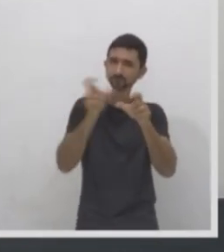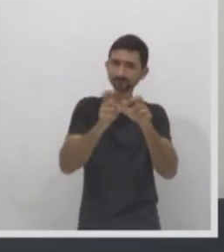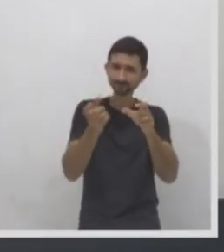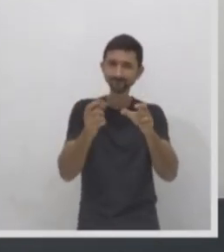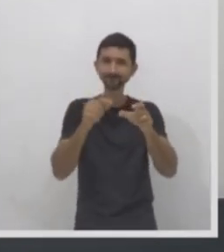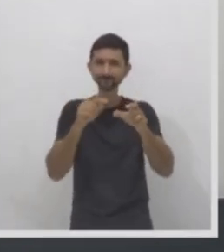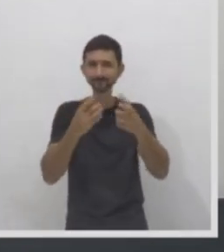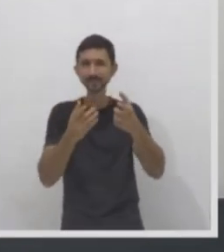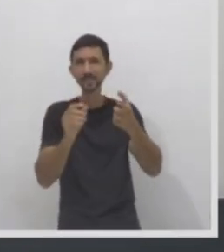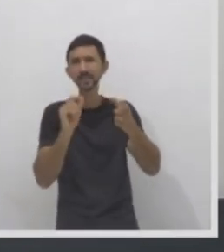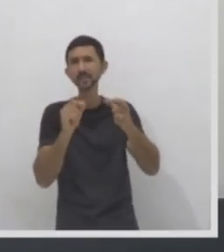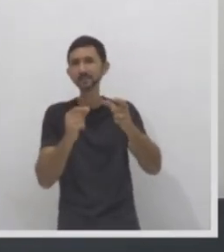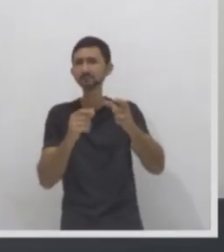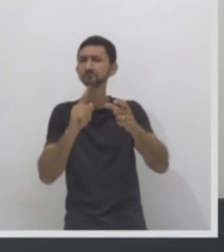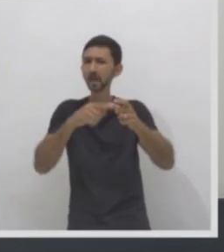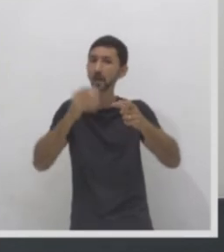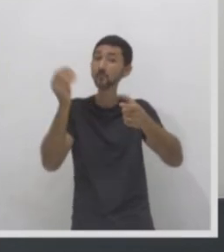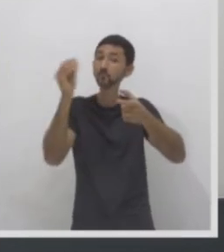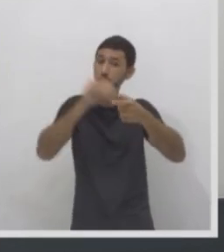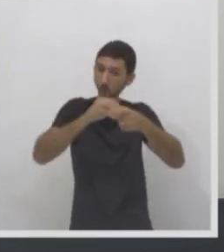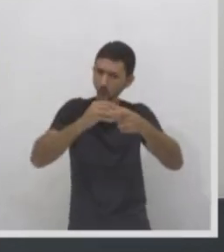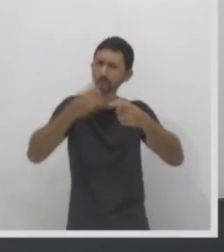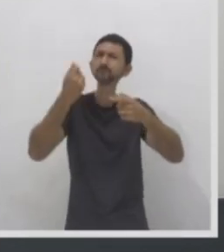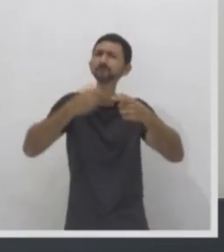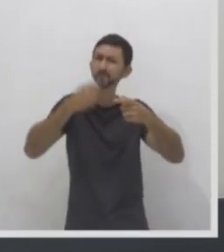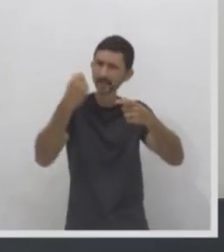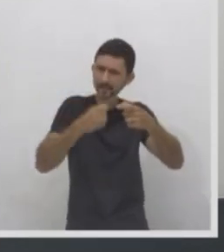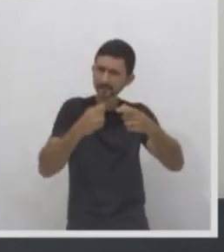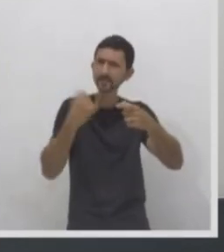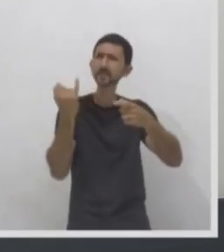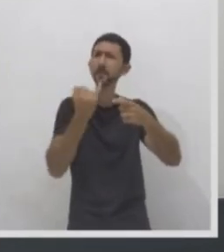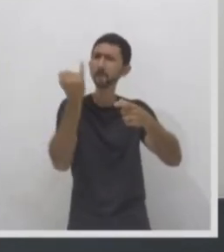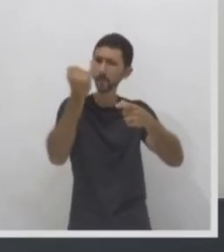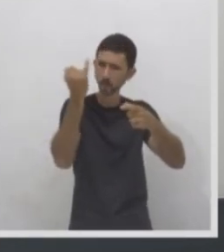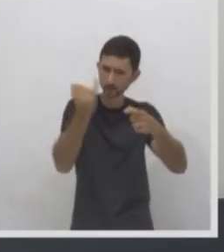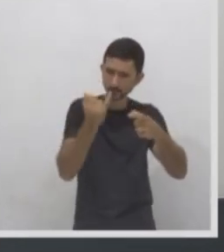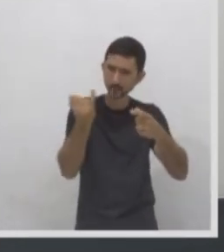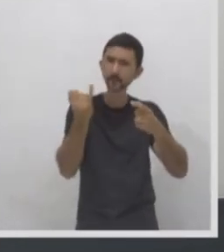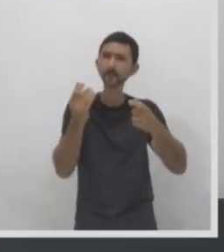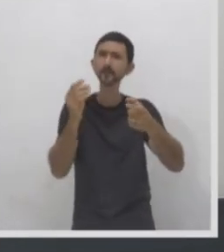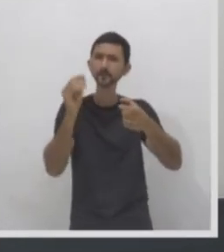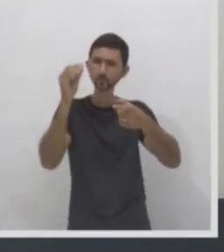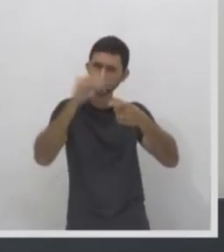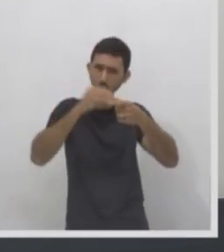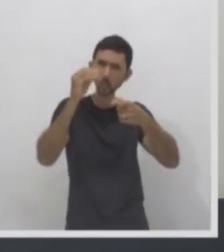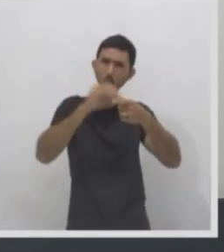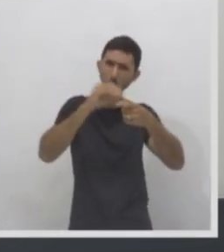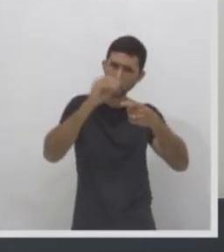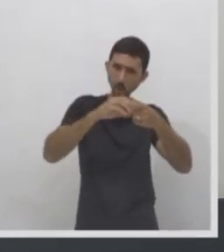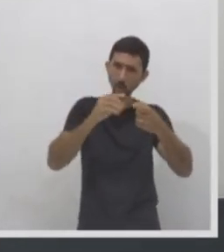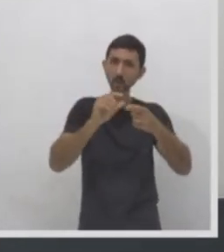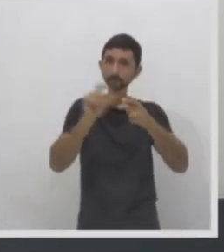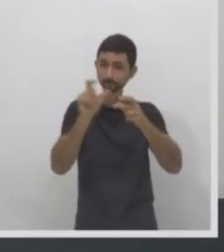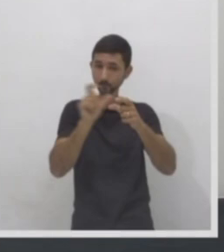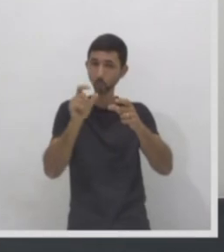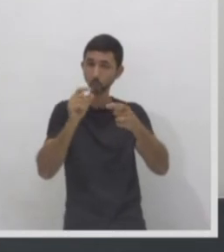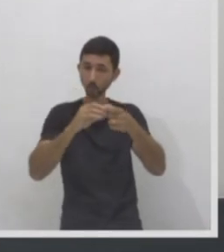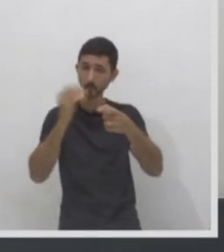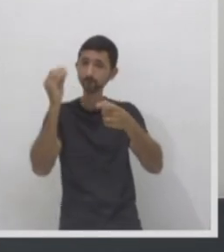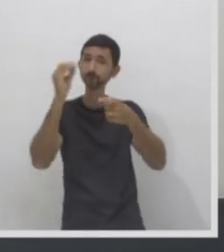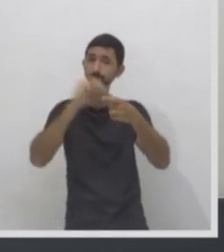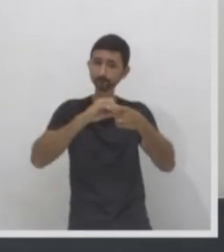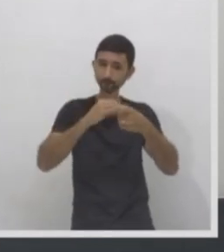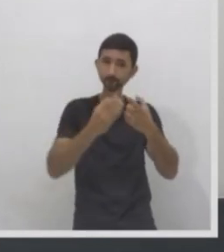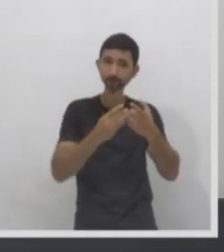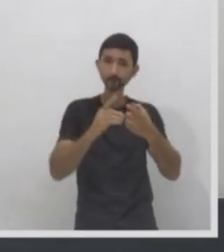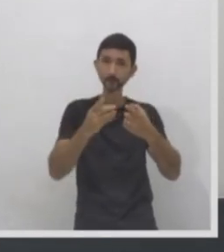elementos que são essenciais, que são termos chamados de essenciais, é exatamente esse o nome que eles aparecem,